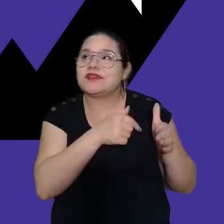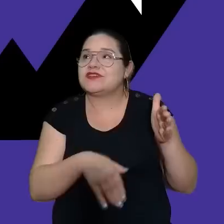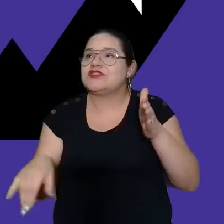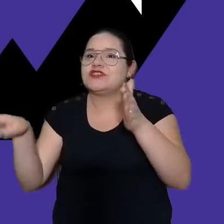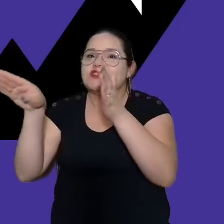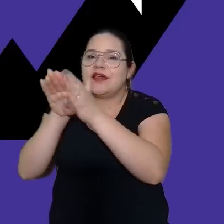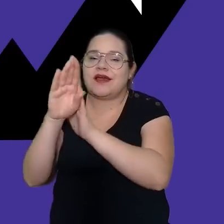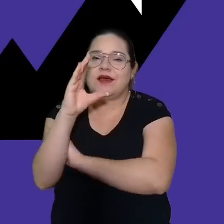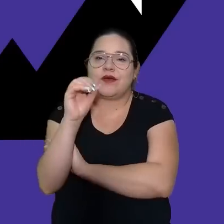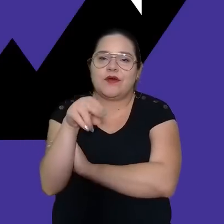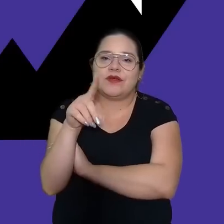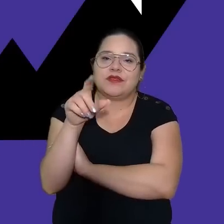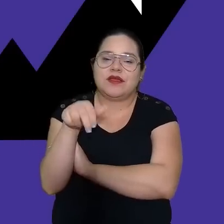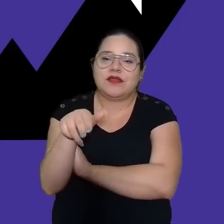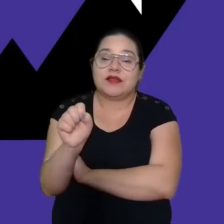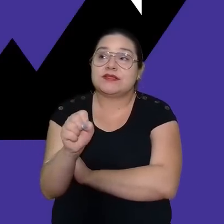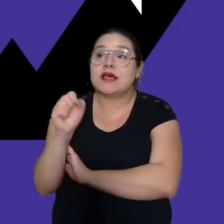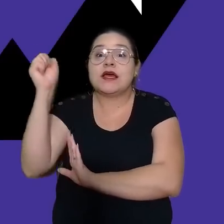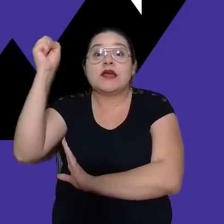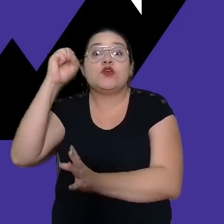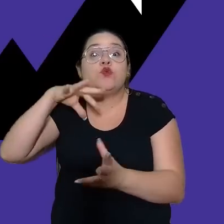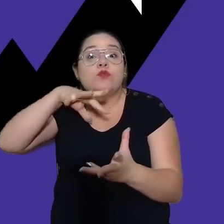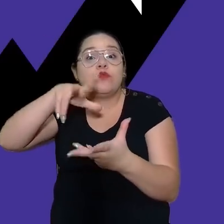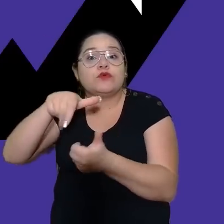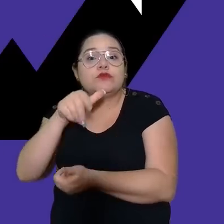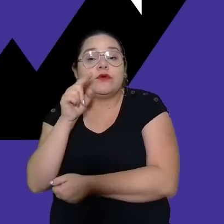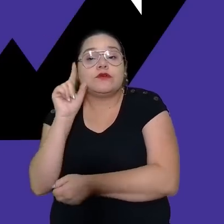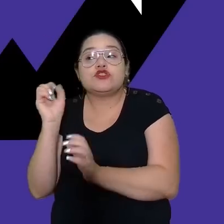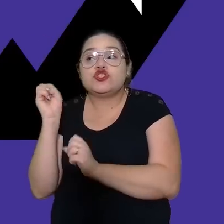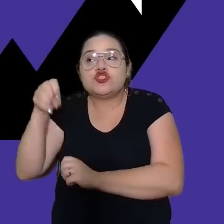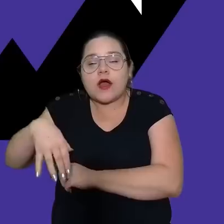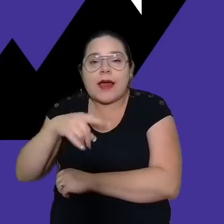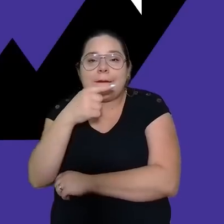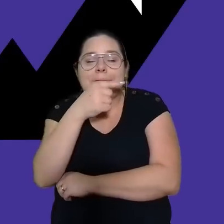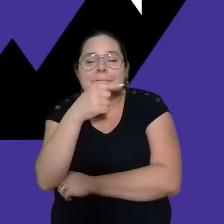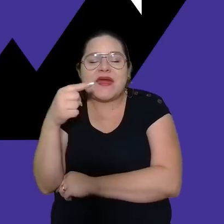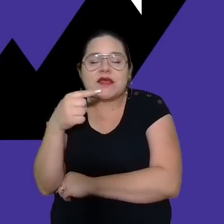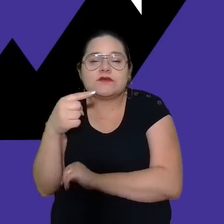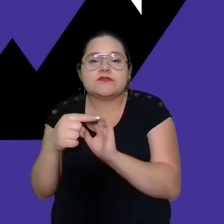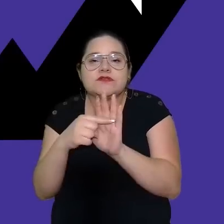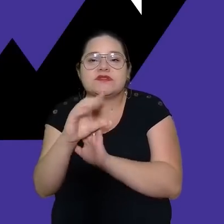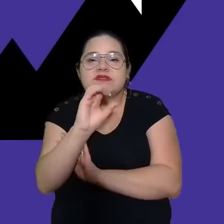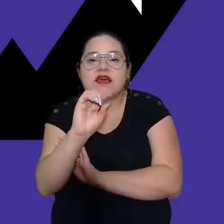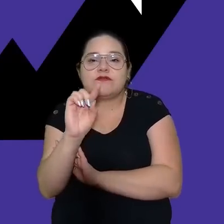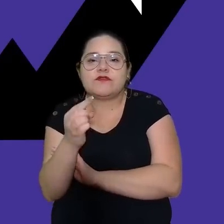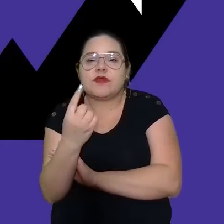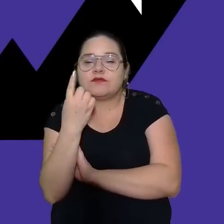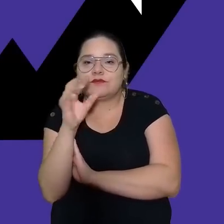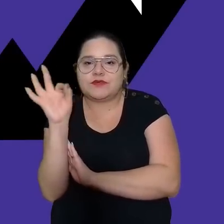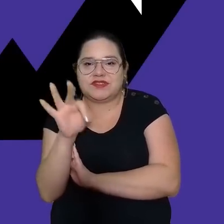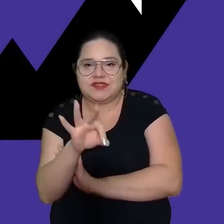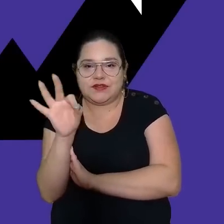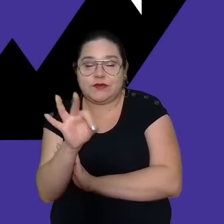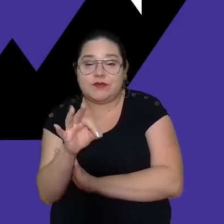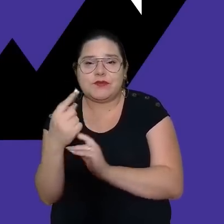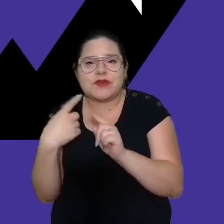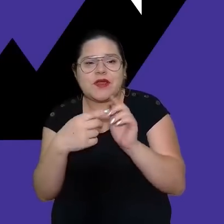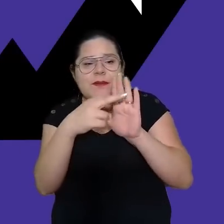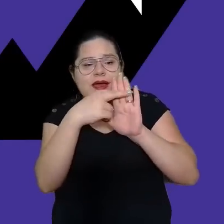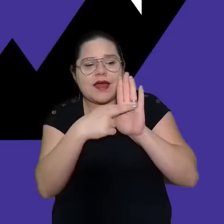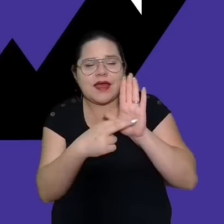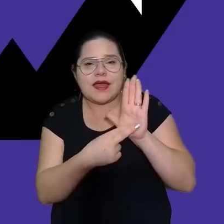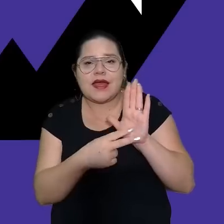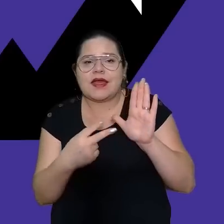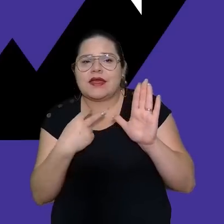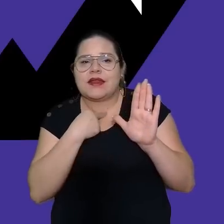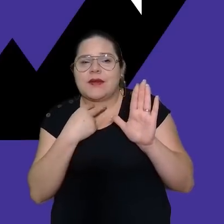joga menos de 0,1%, por uma regra, por exemplo, que não pode clorar o chiller, ali